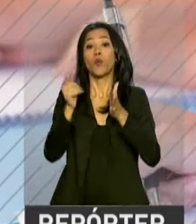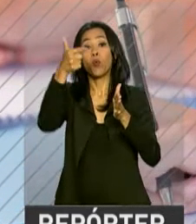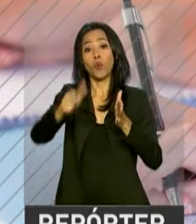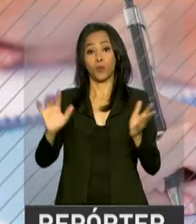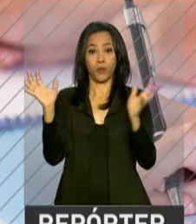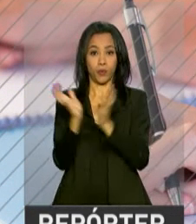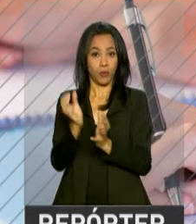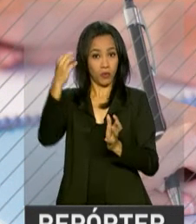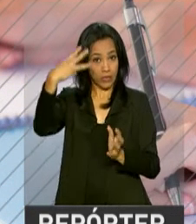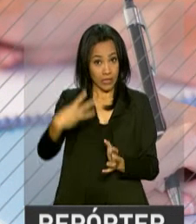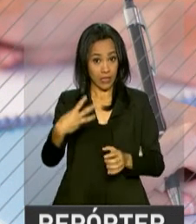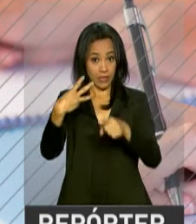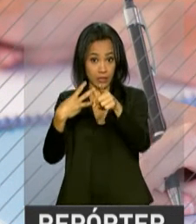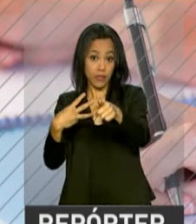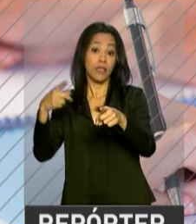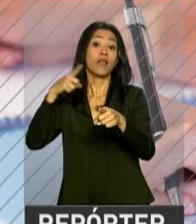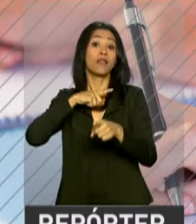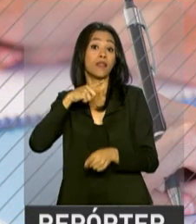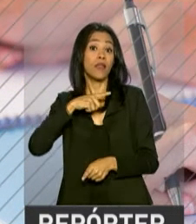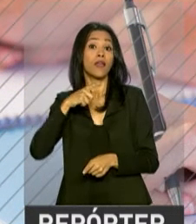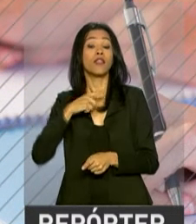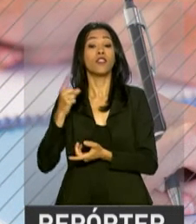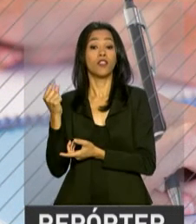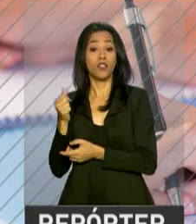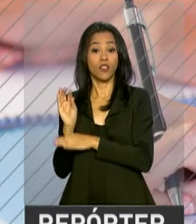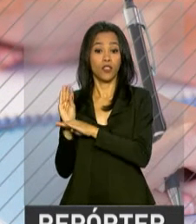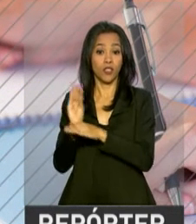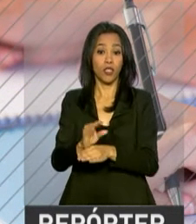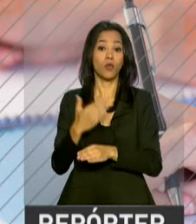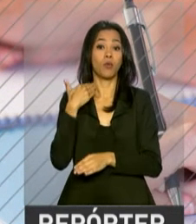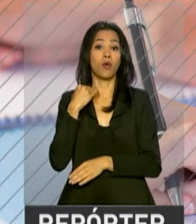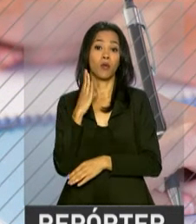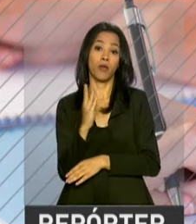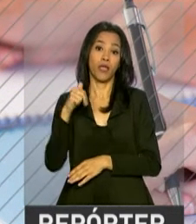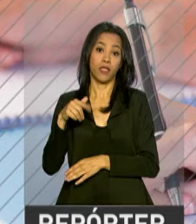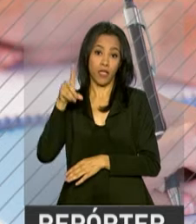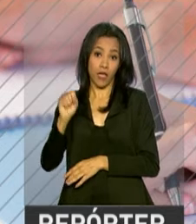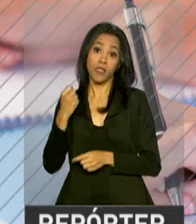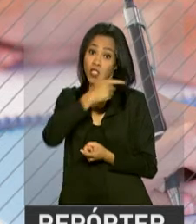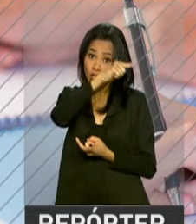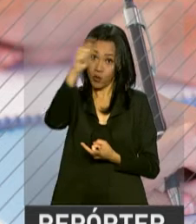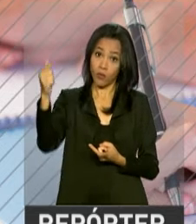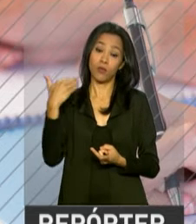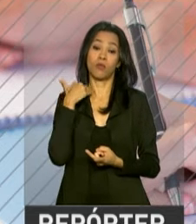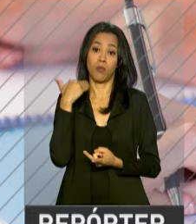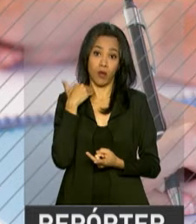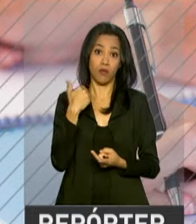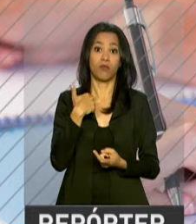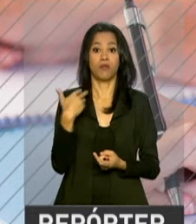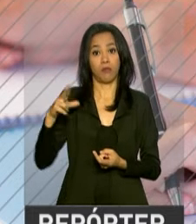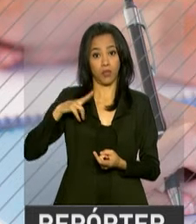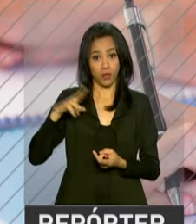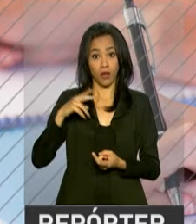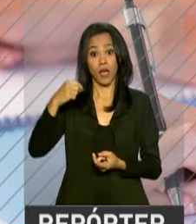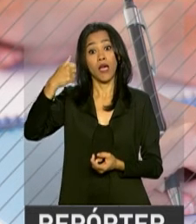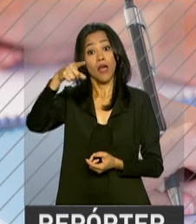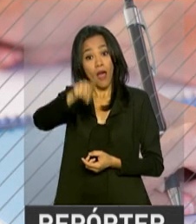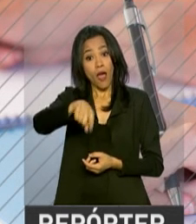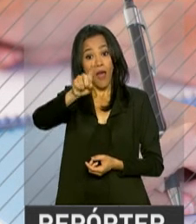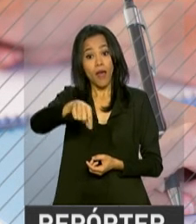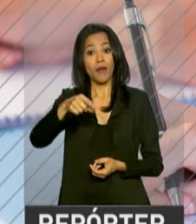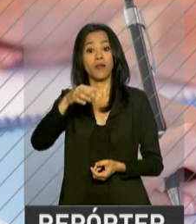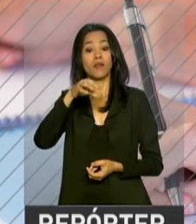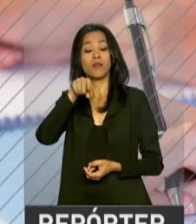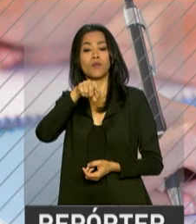3 conta com recursos do bnds e de bancos privados assim como a modalidade 2 é para estudantes com renda